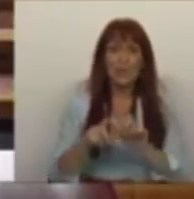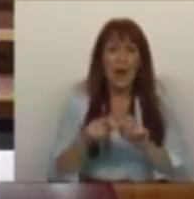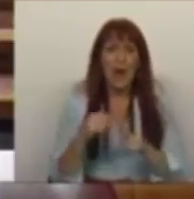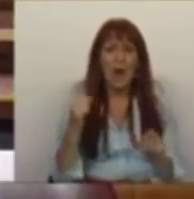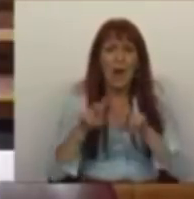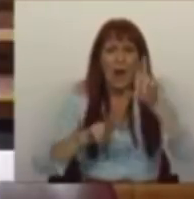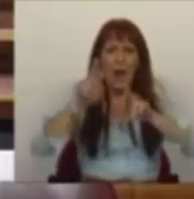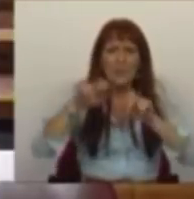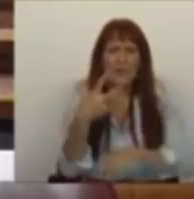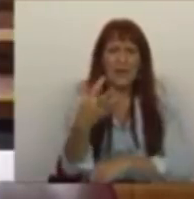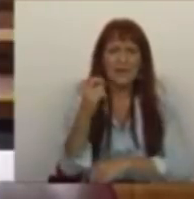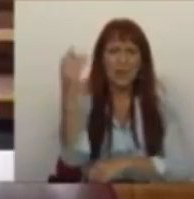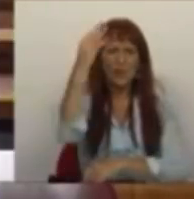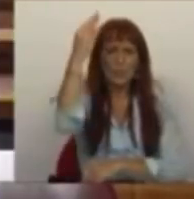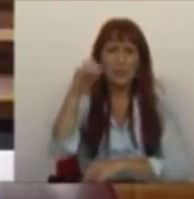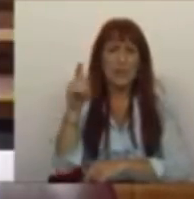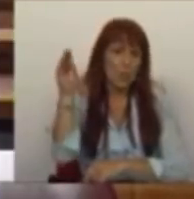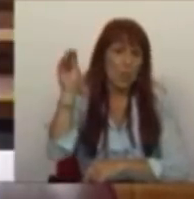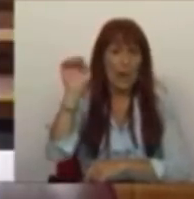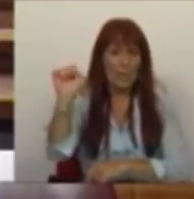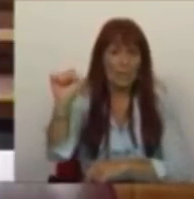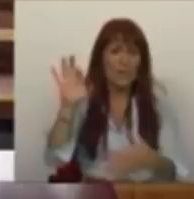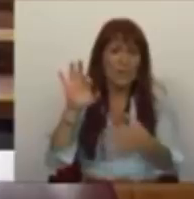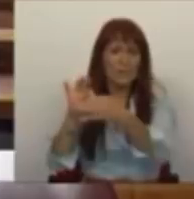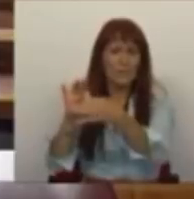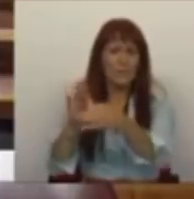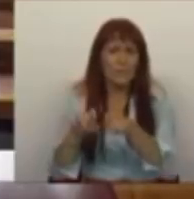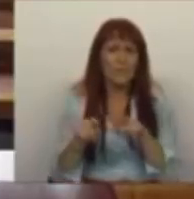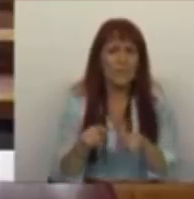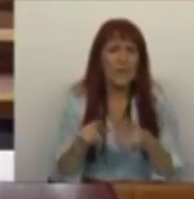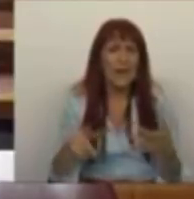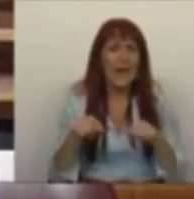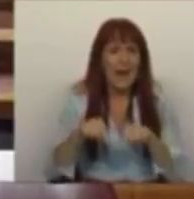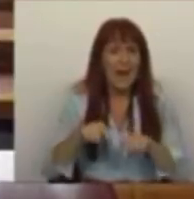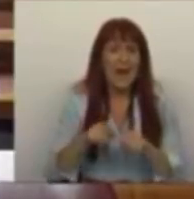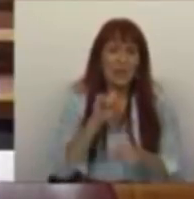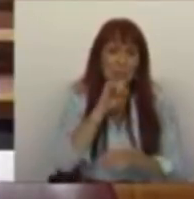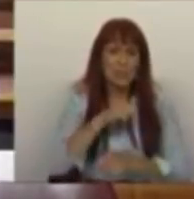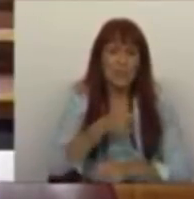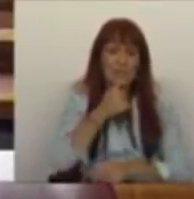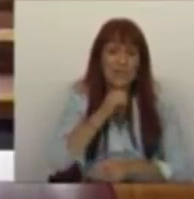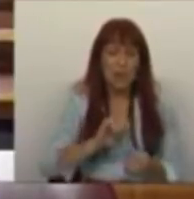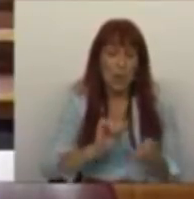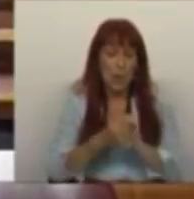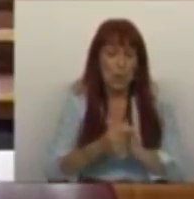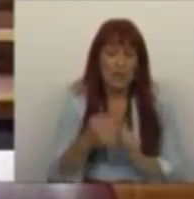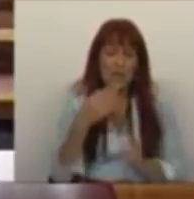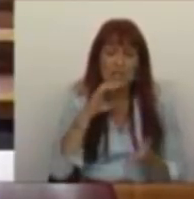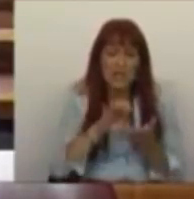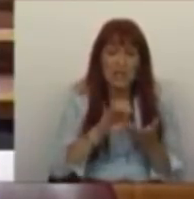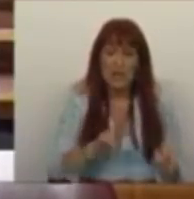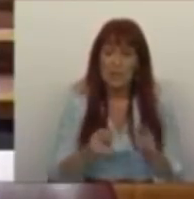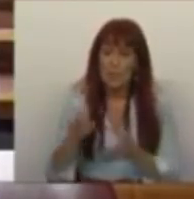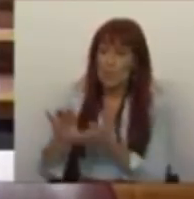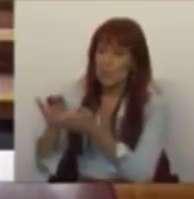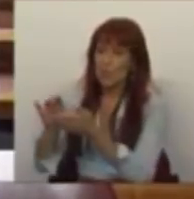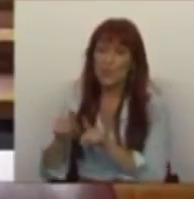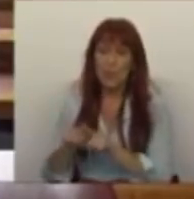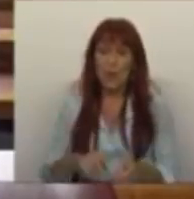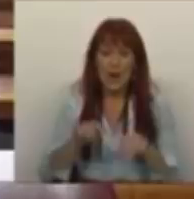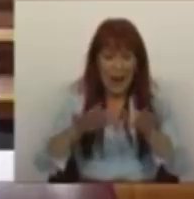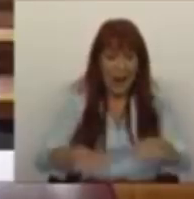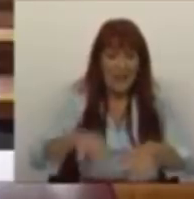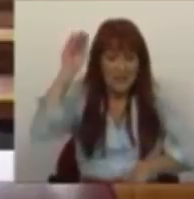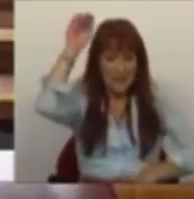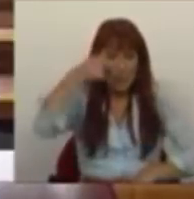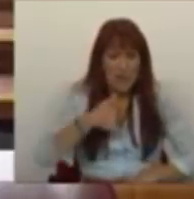com 13% do banco. É ele que é que esta eventual decisão de conversão de créditos a capital passe para esta Assembleia da